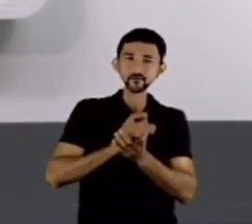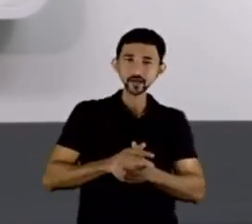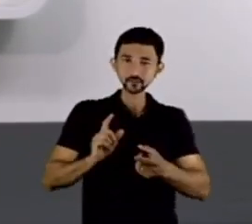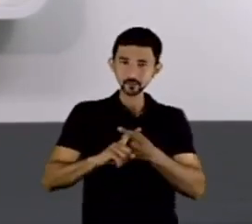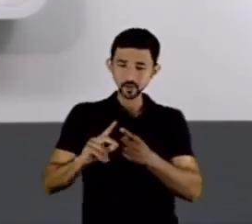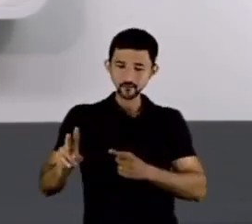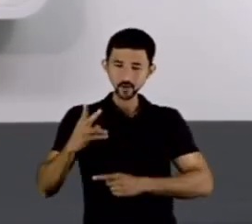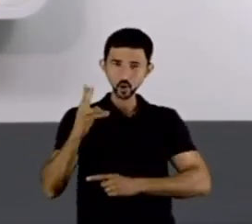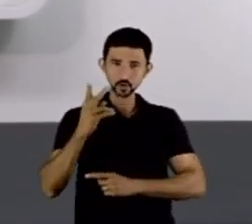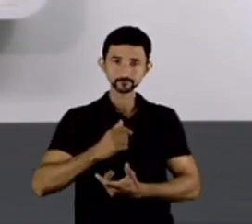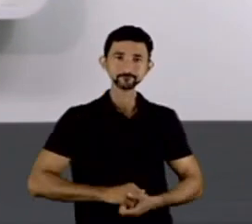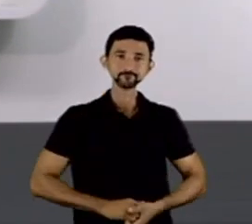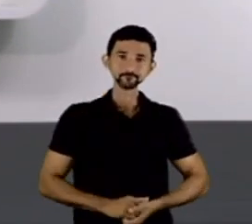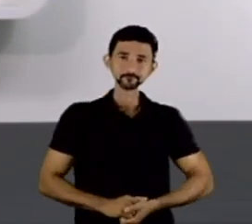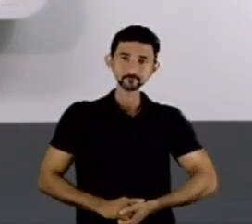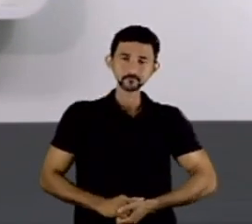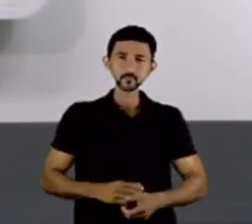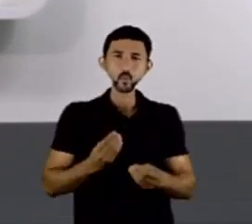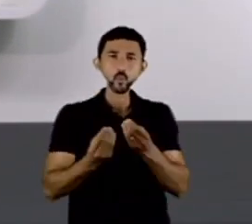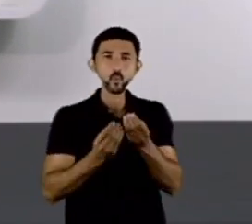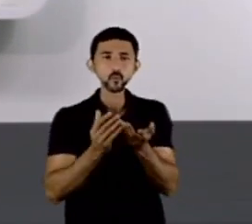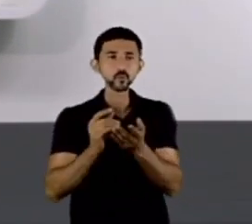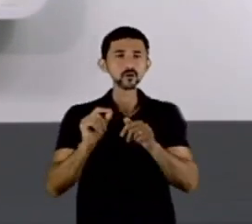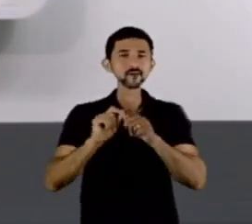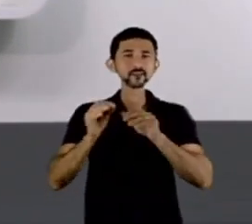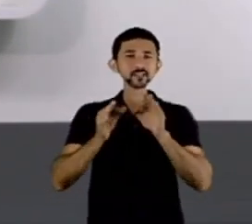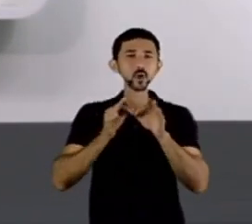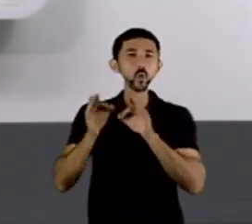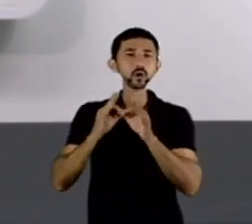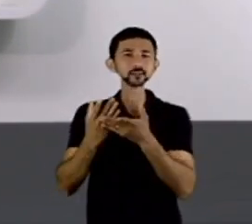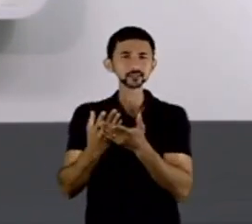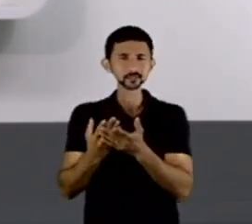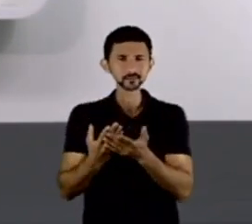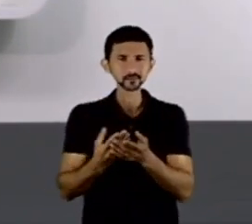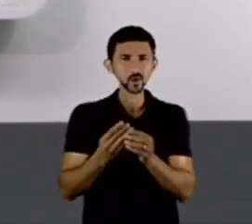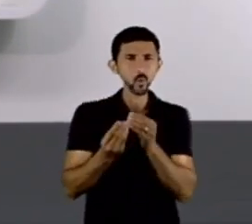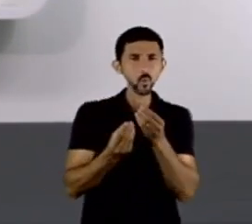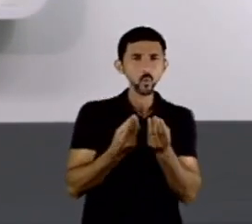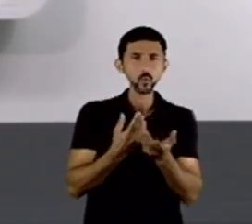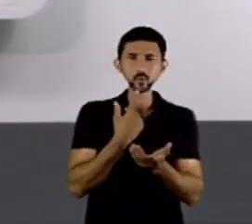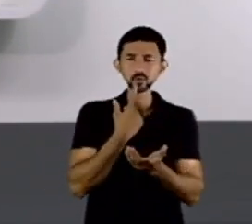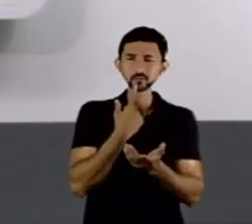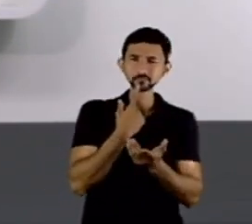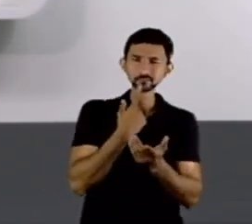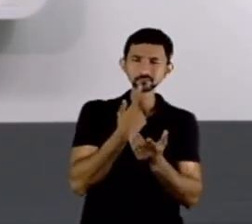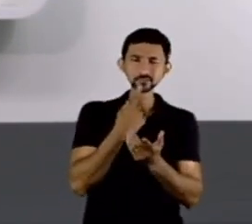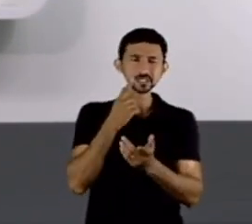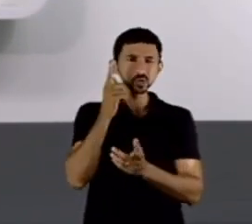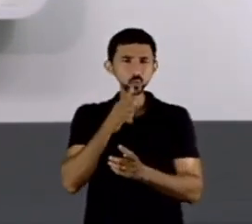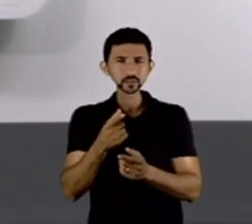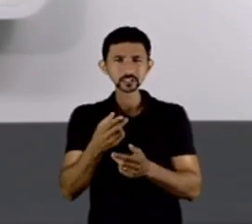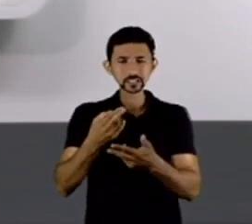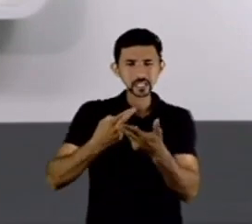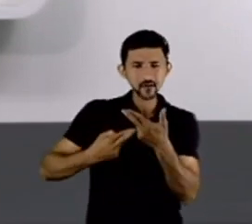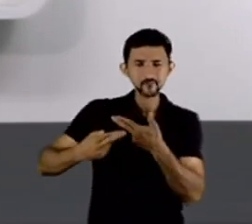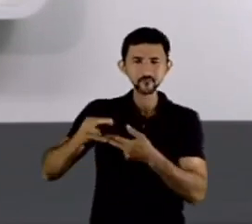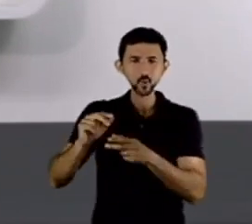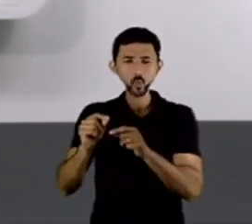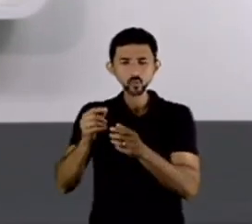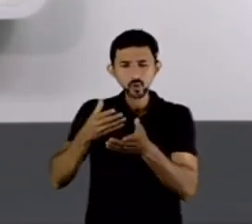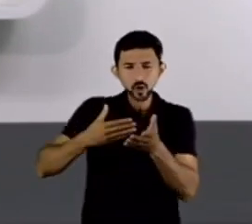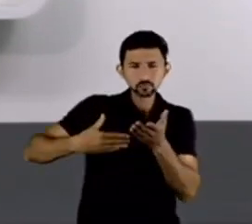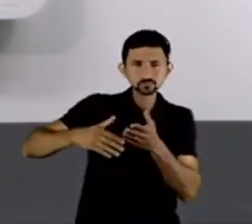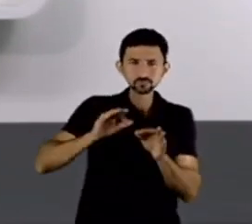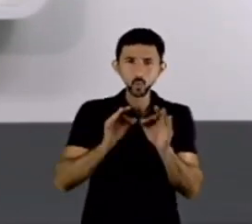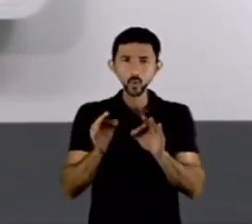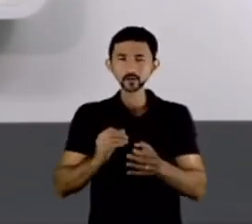valorização do café. Como é que eles faziam isso, né? Como é que eles conseguiam sempre se revezar, tá?